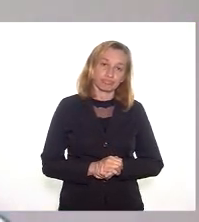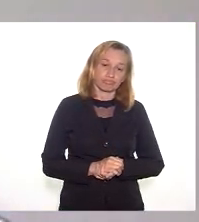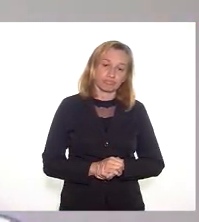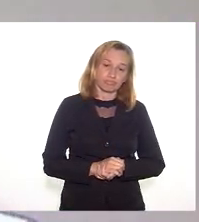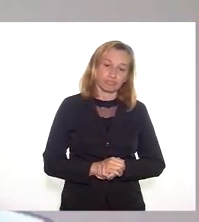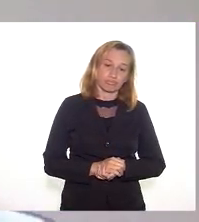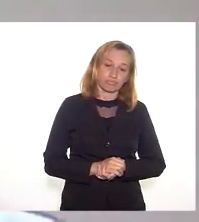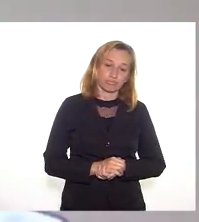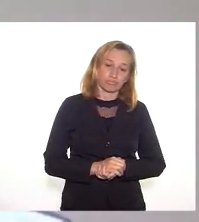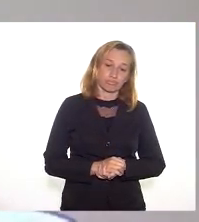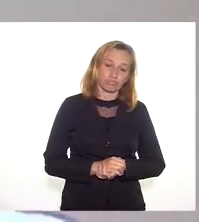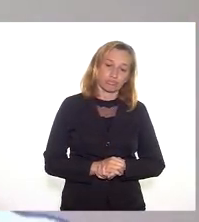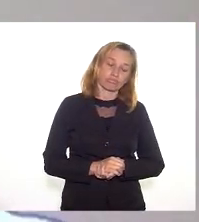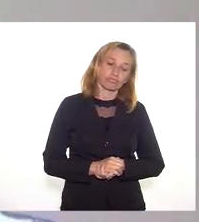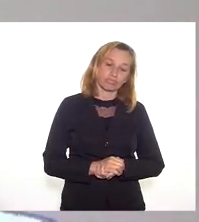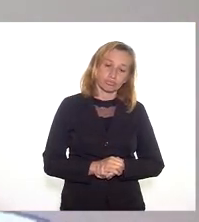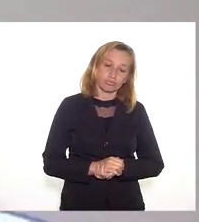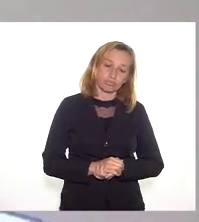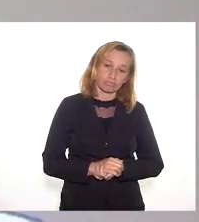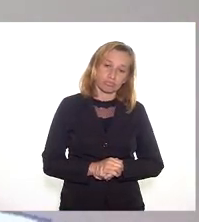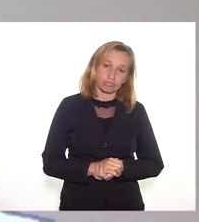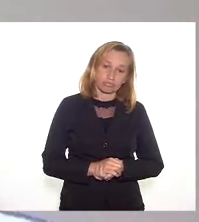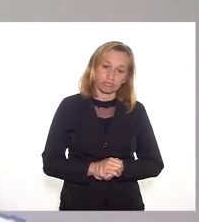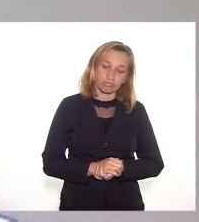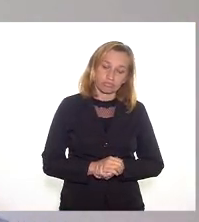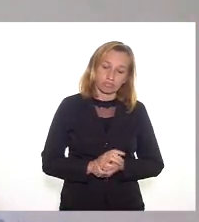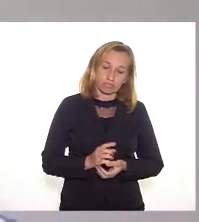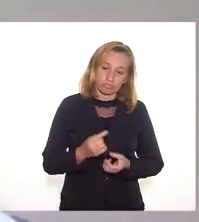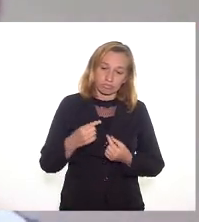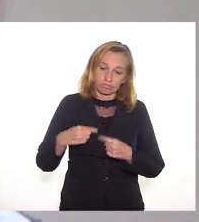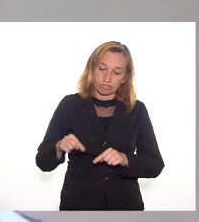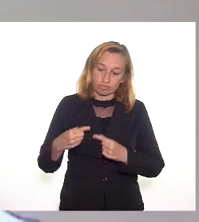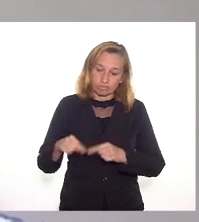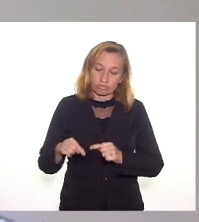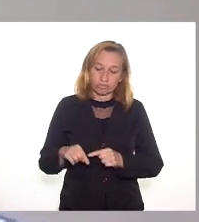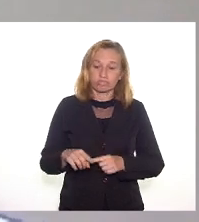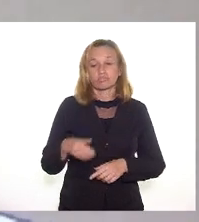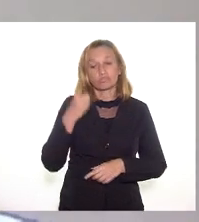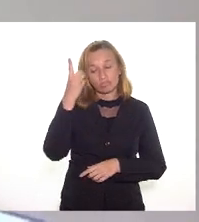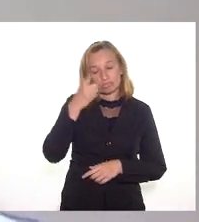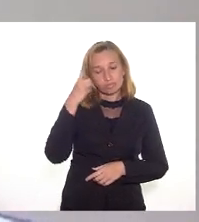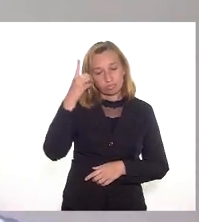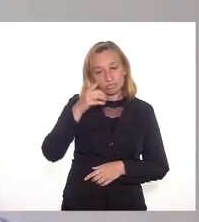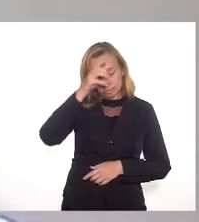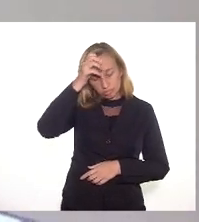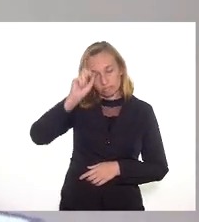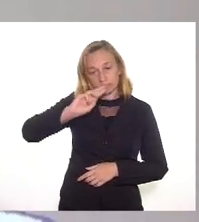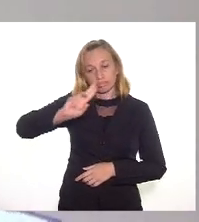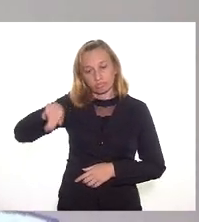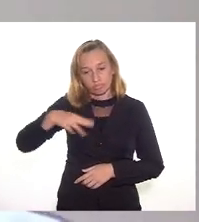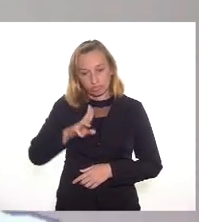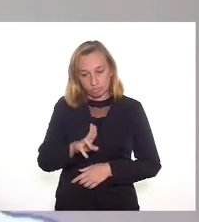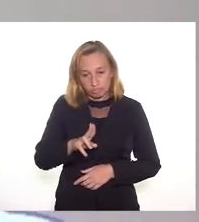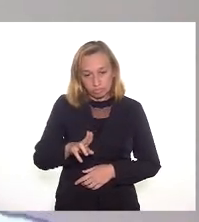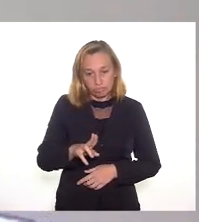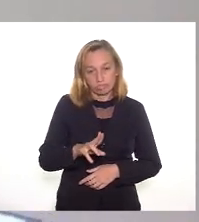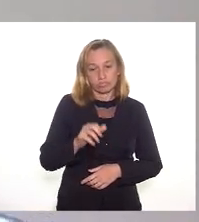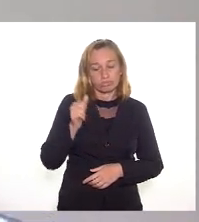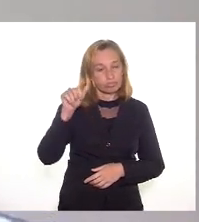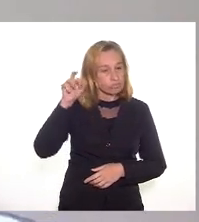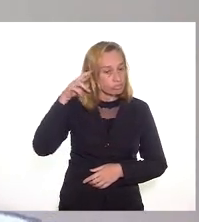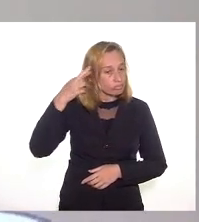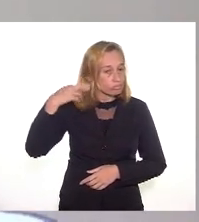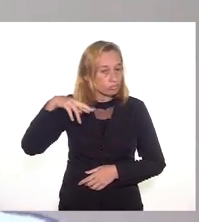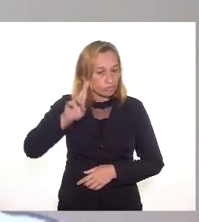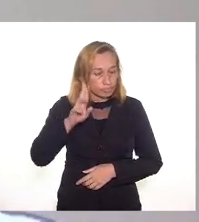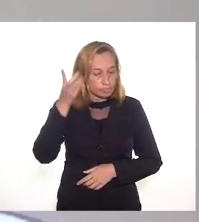é um ataque deliberado deputado Tiaju deputado Eleomar deputado Dionísio Lins é um ataque deliberado às